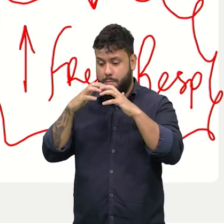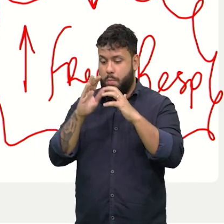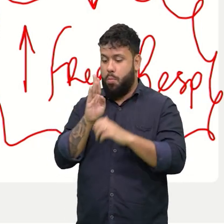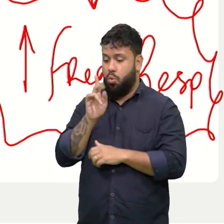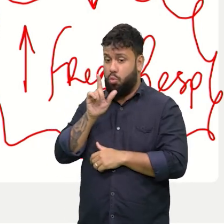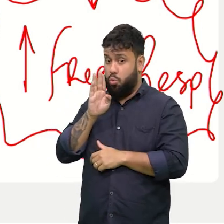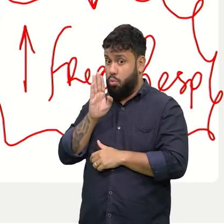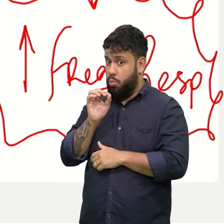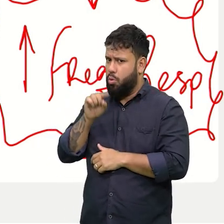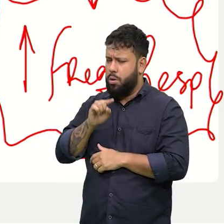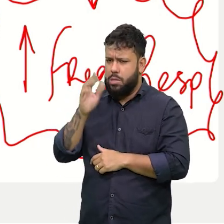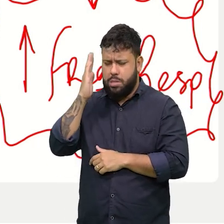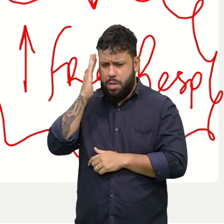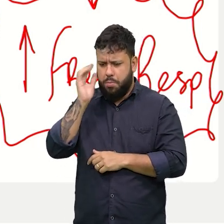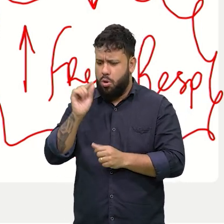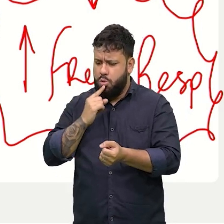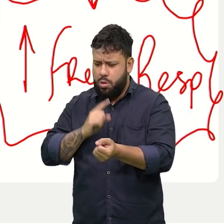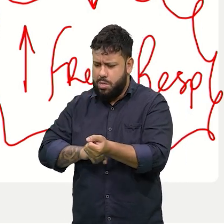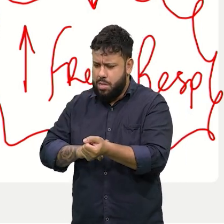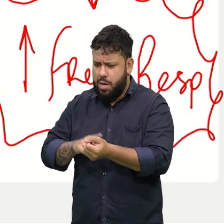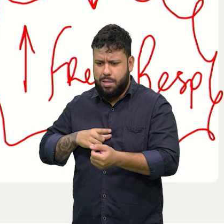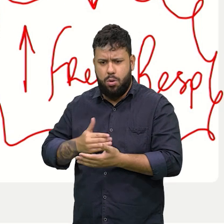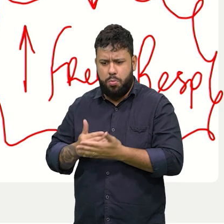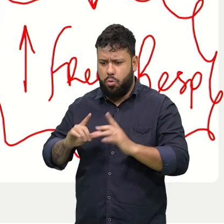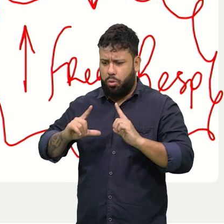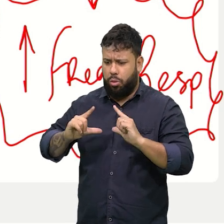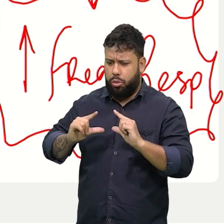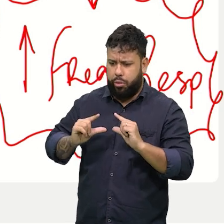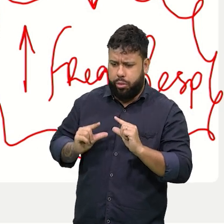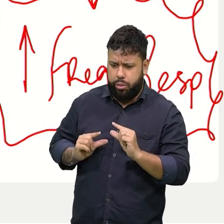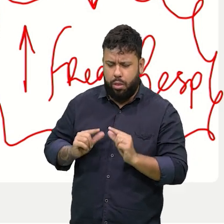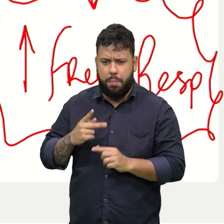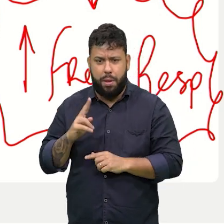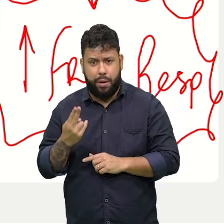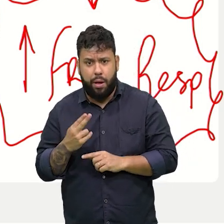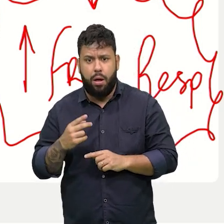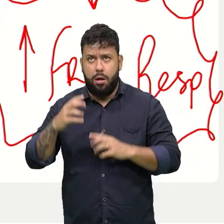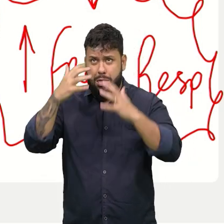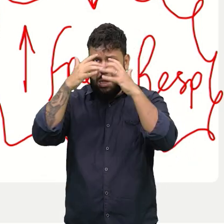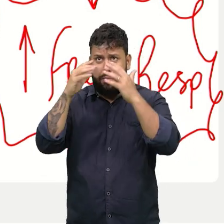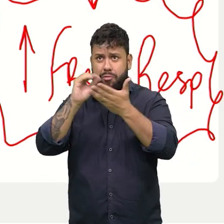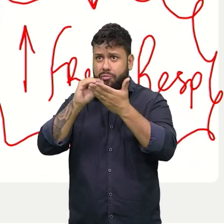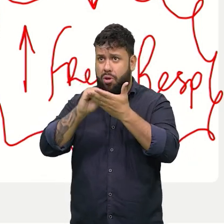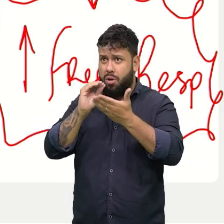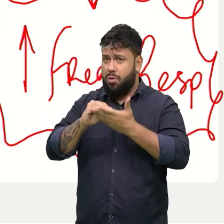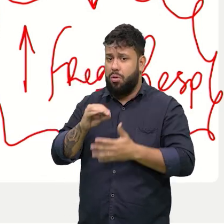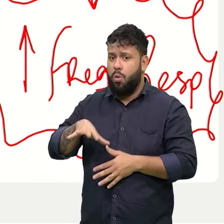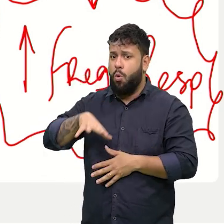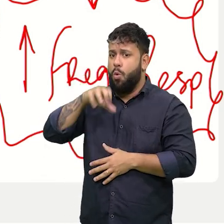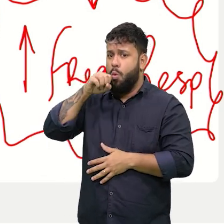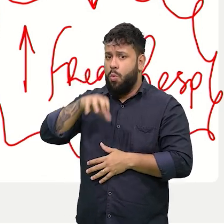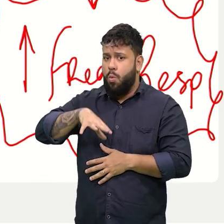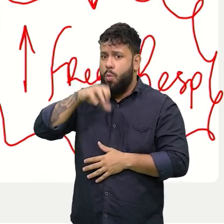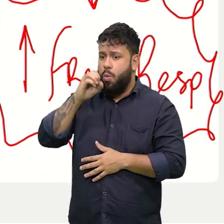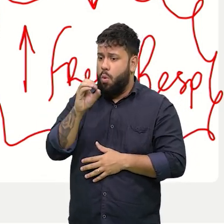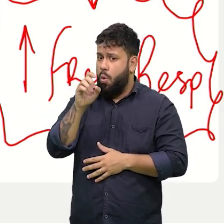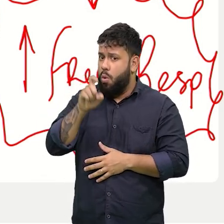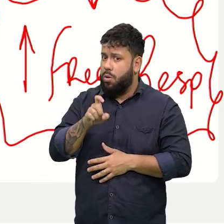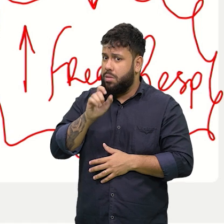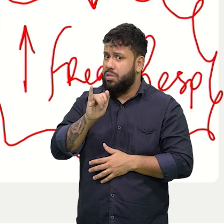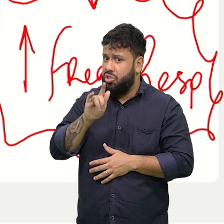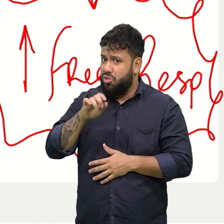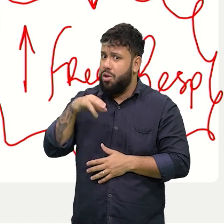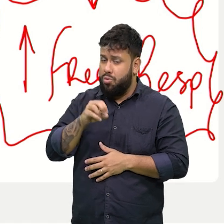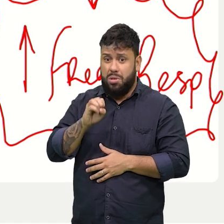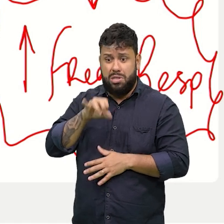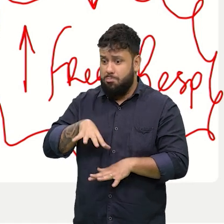que o teu sangue está acidificando demais, o teu cérebro está ficando sem oxigênio, e que se você não respirar naquele momento,